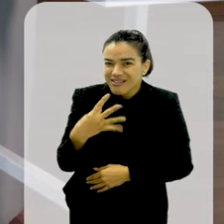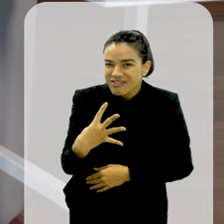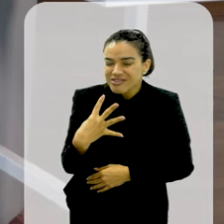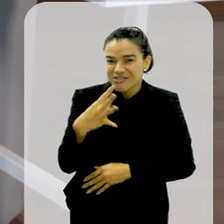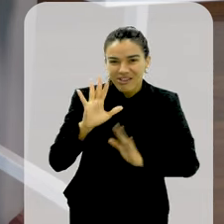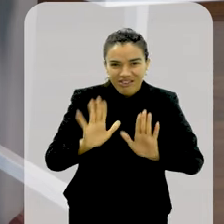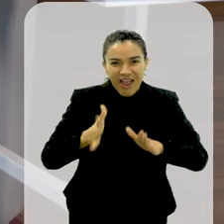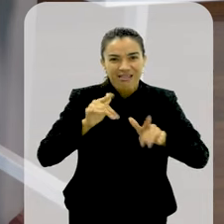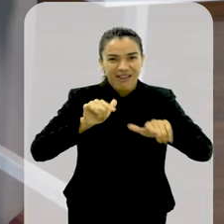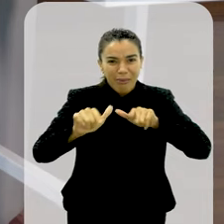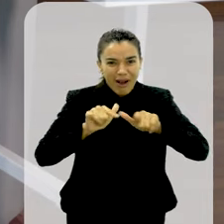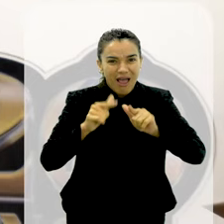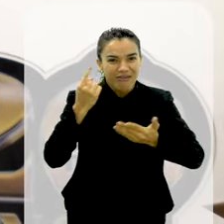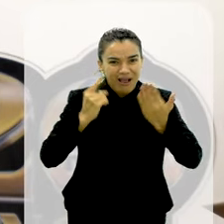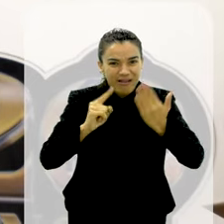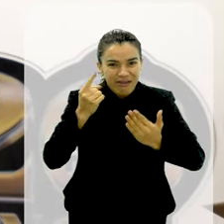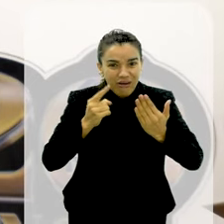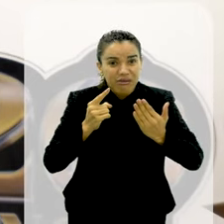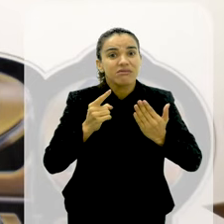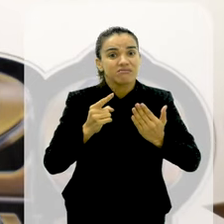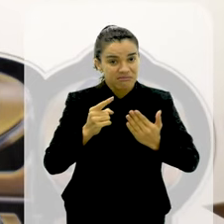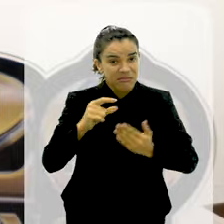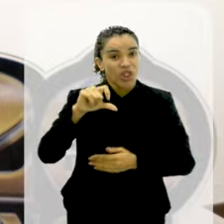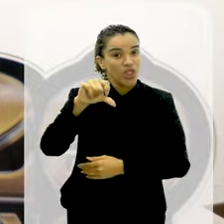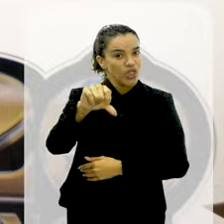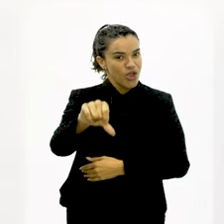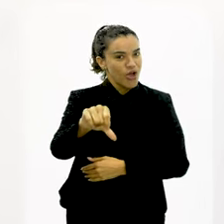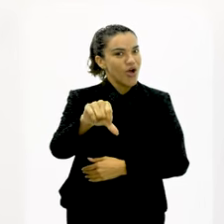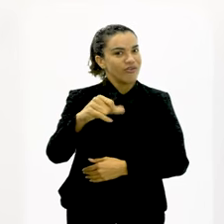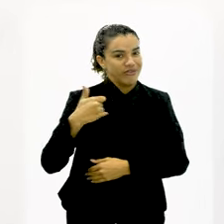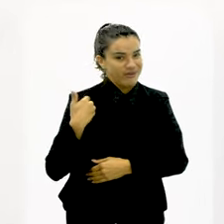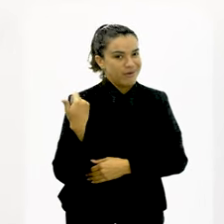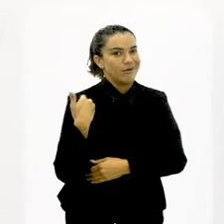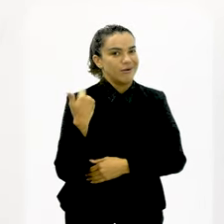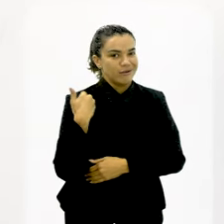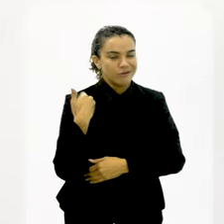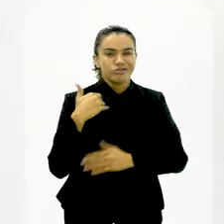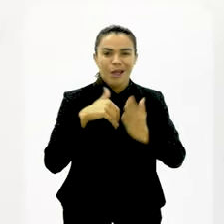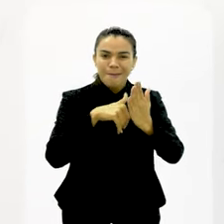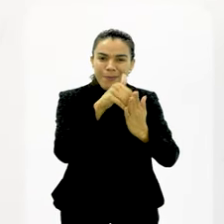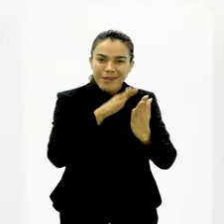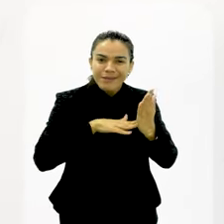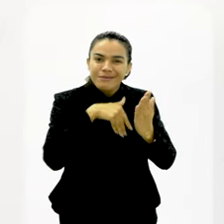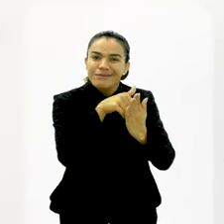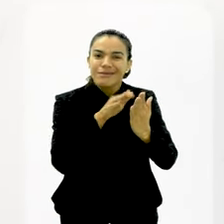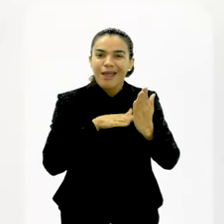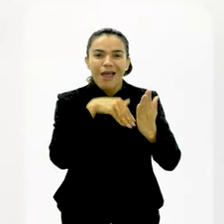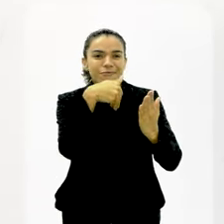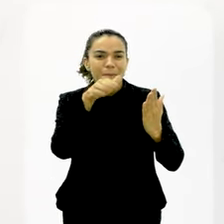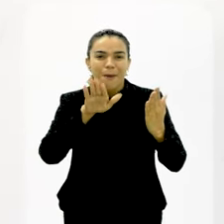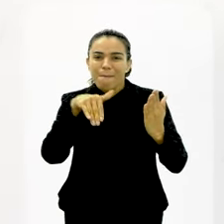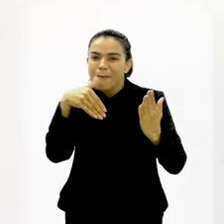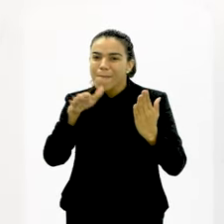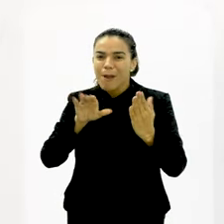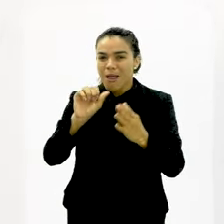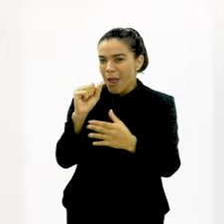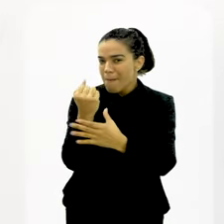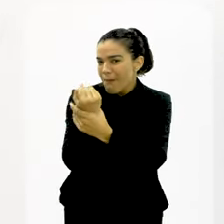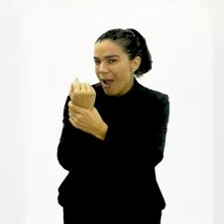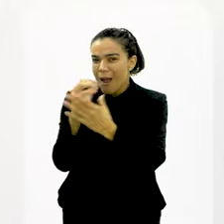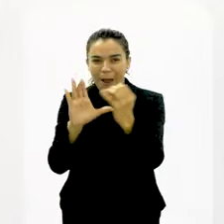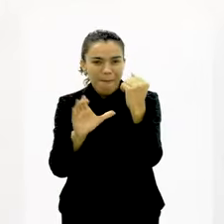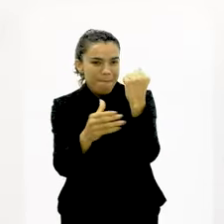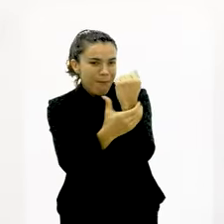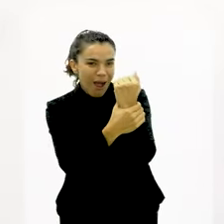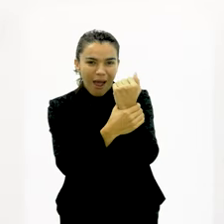13, 14 anos, você já trabalhava numa escola de samba. 9 anos de idade, assim. Olha Eu que já maravilha. pintava, já fazia adereço de mão,